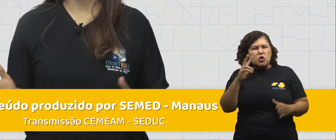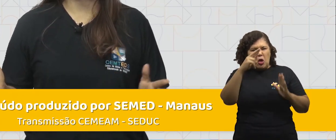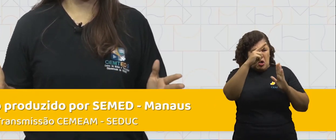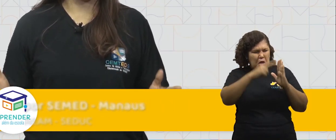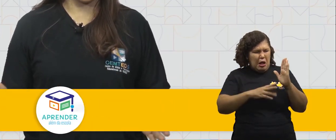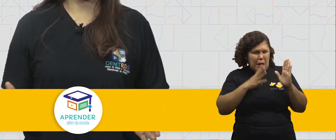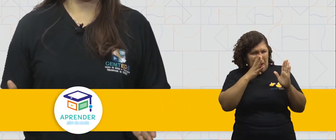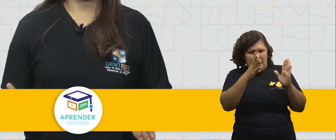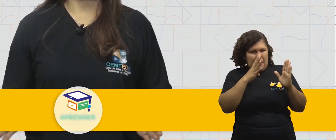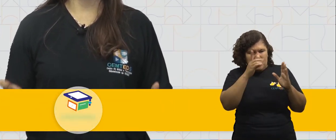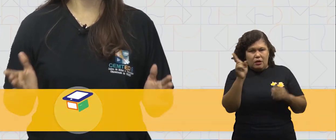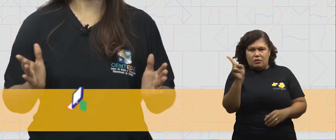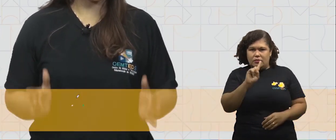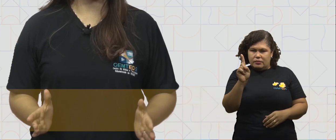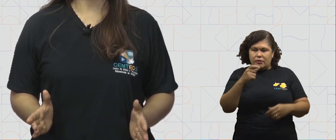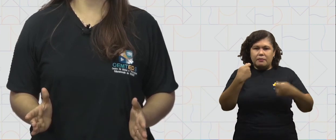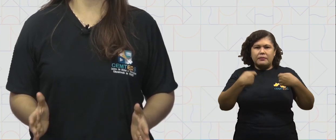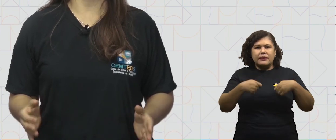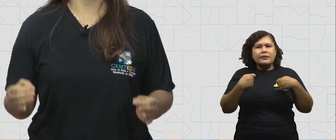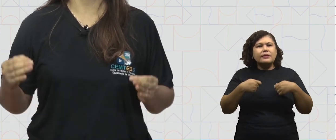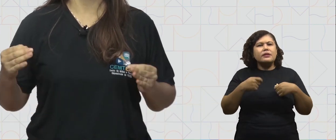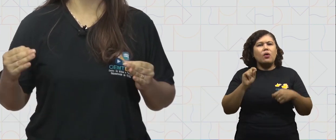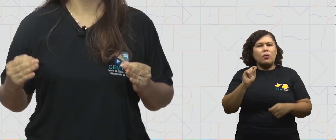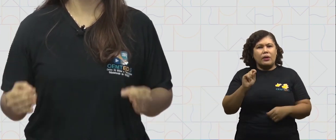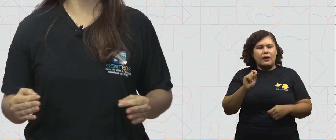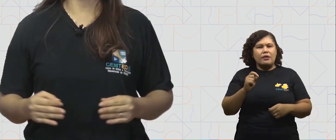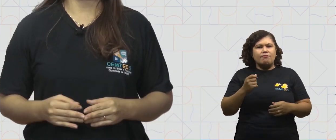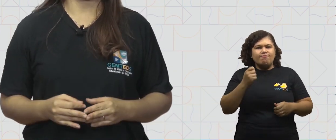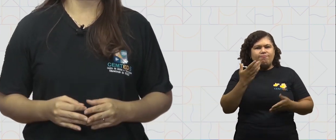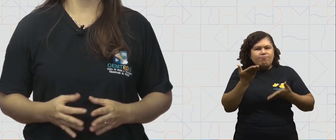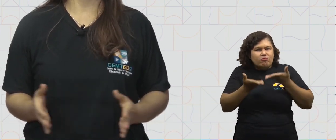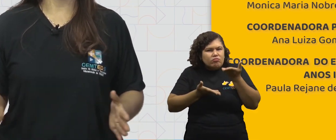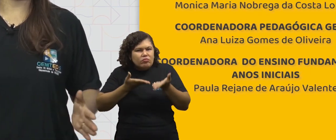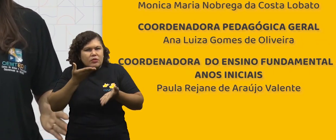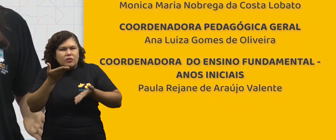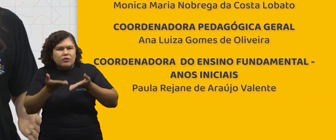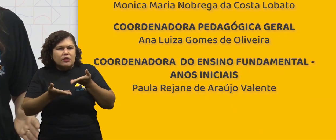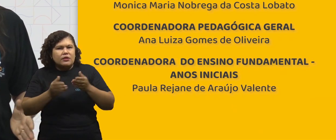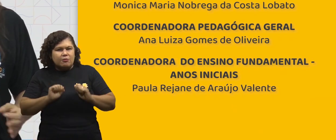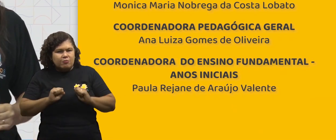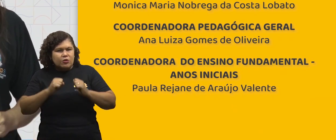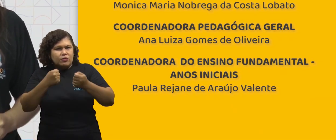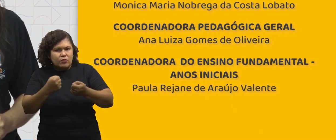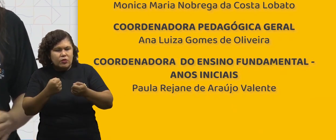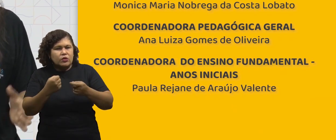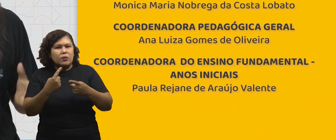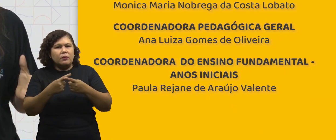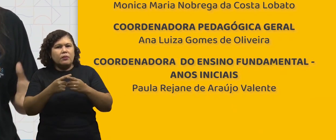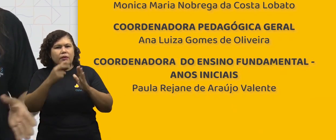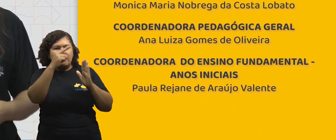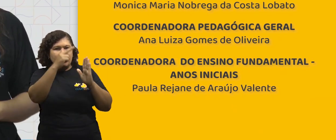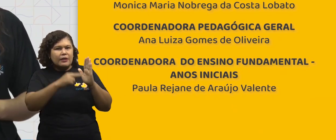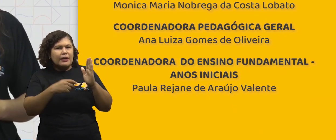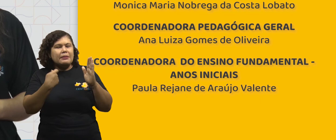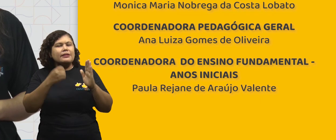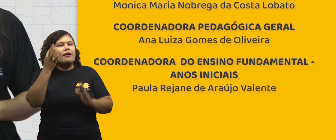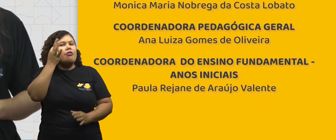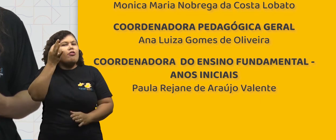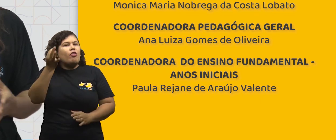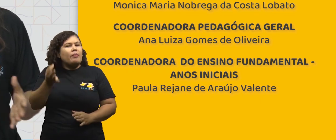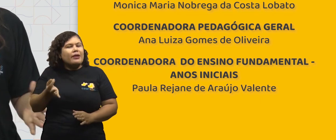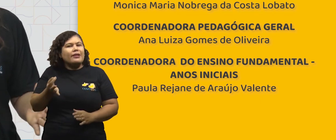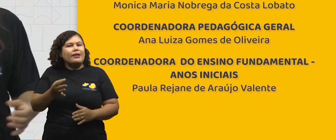um texto de qualquer jeito. É necessário dedicação. Afinal, quando lemos, queremos